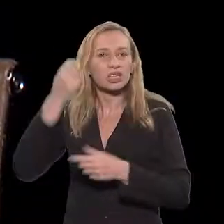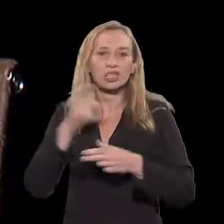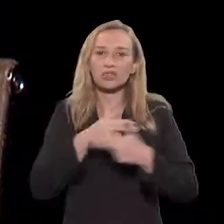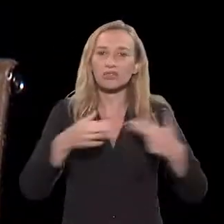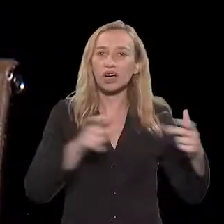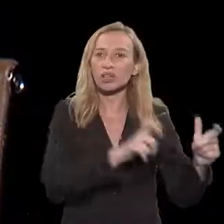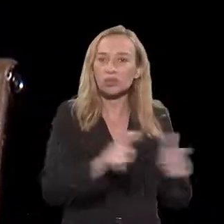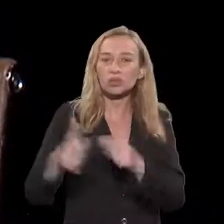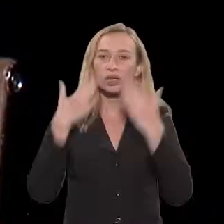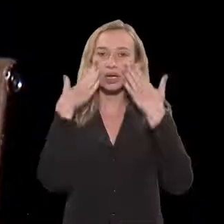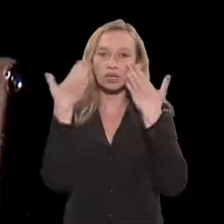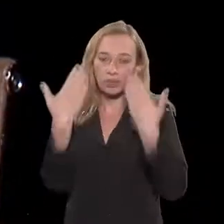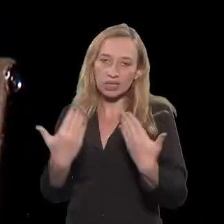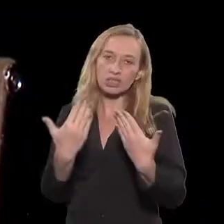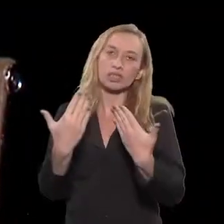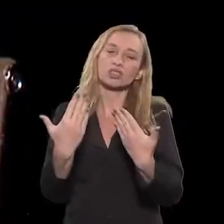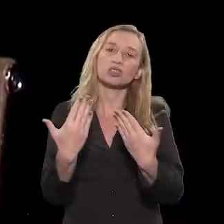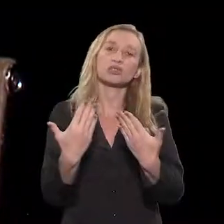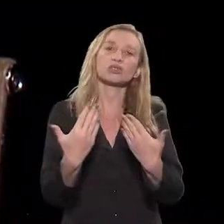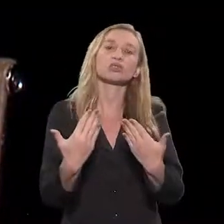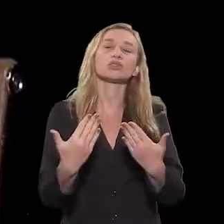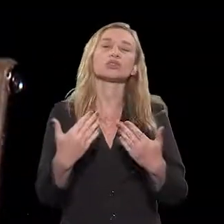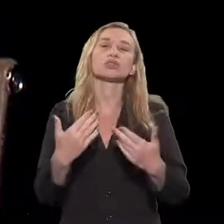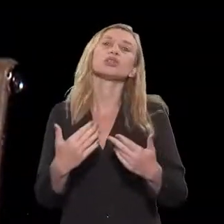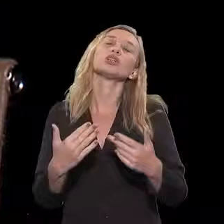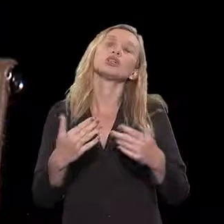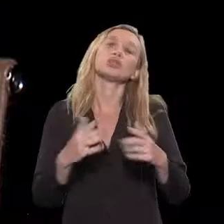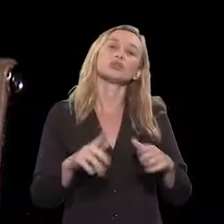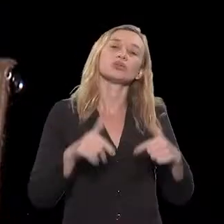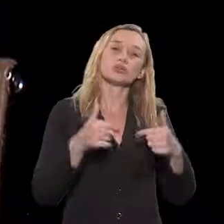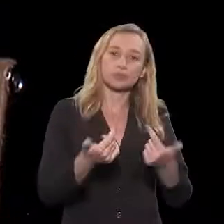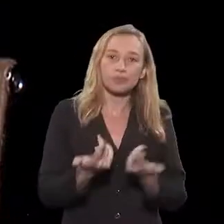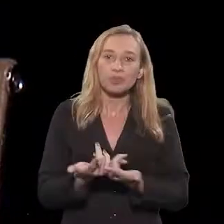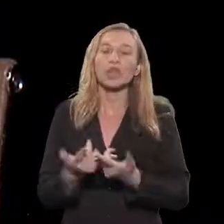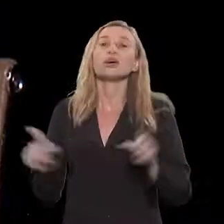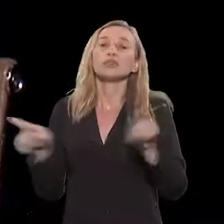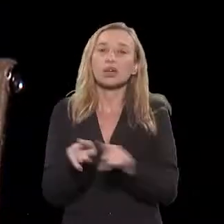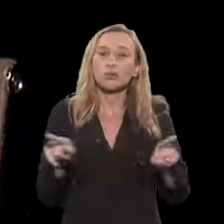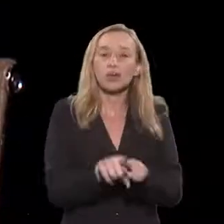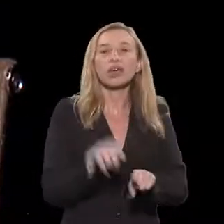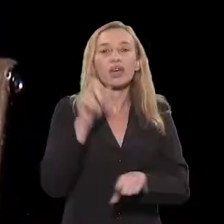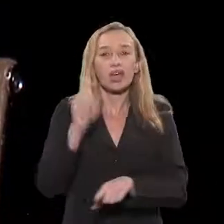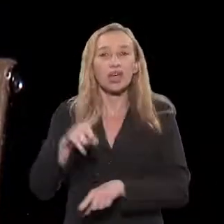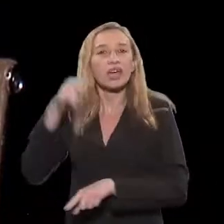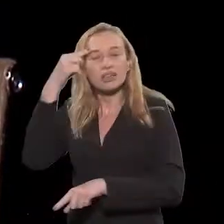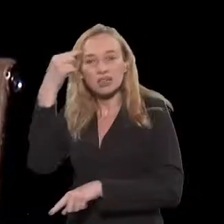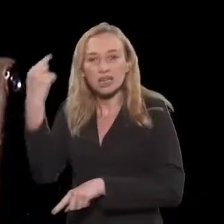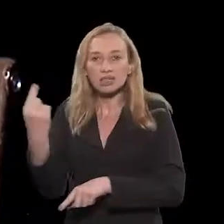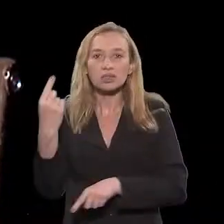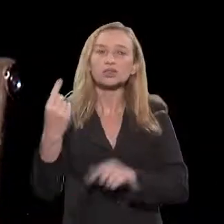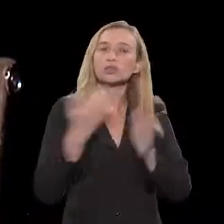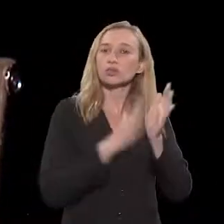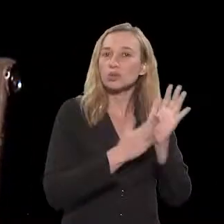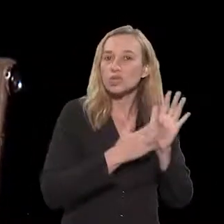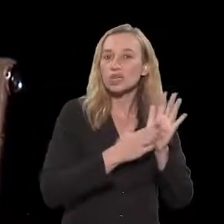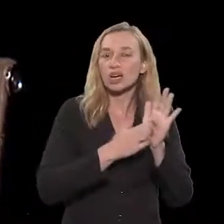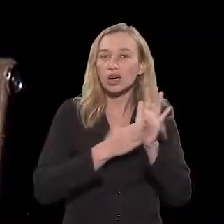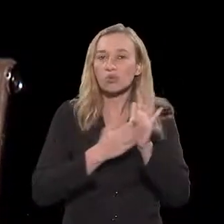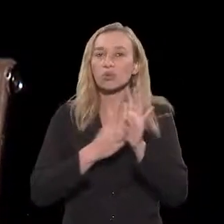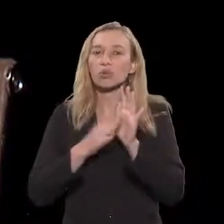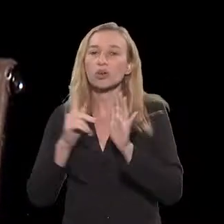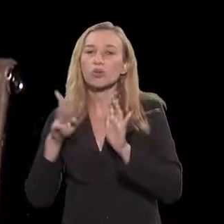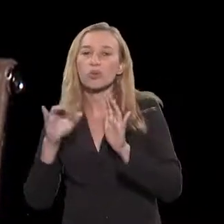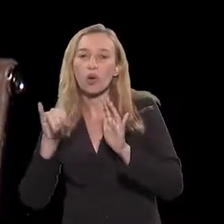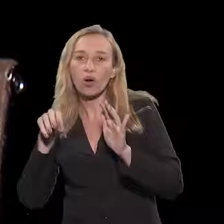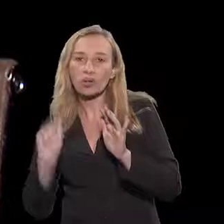negras nos lugares de representatividade e dos meios de produção. Também é idealizadora do Samba em